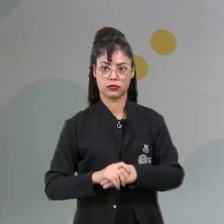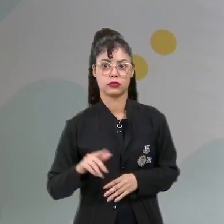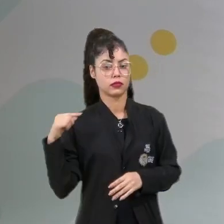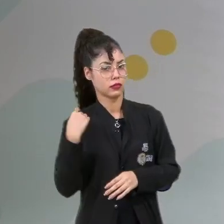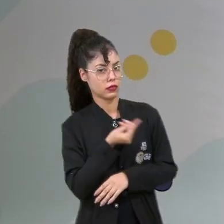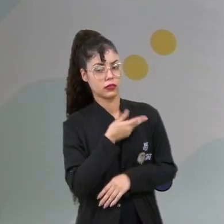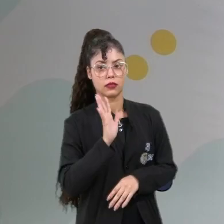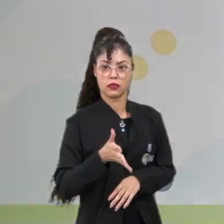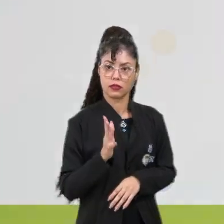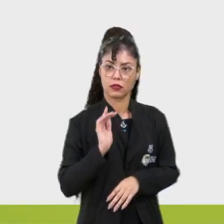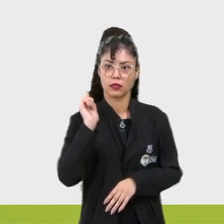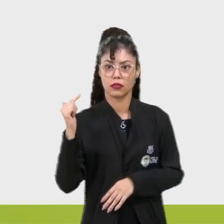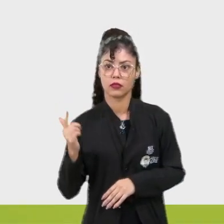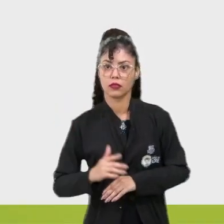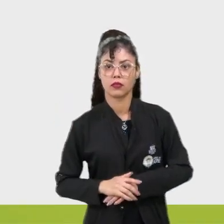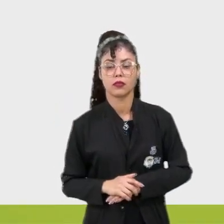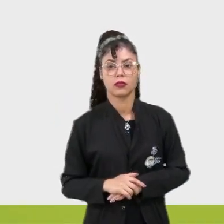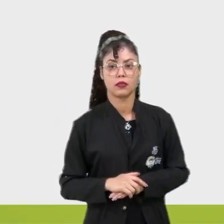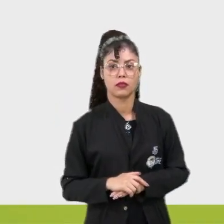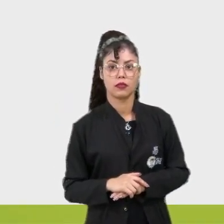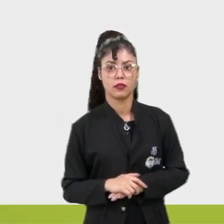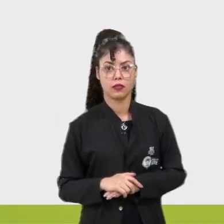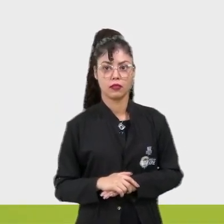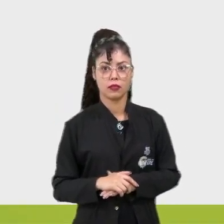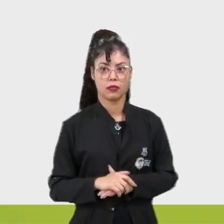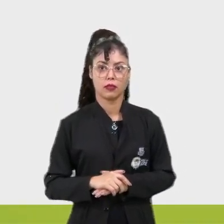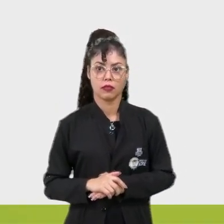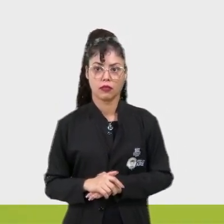já vamos para outro nível, tá?